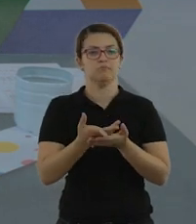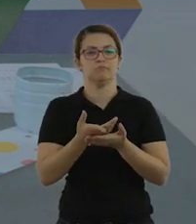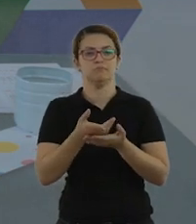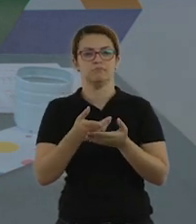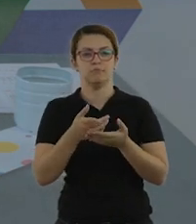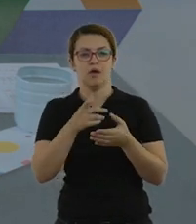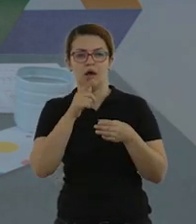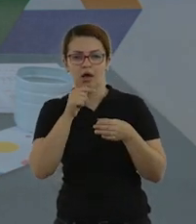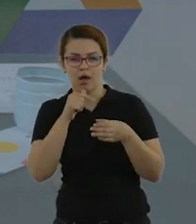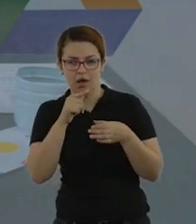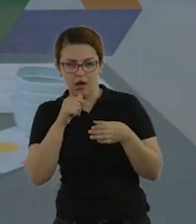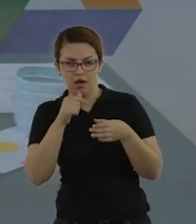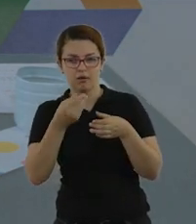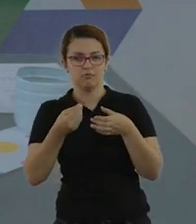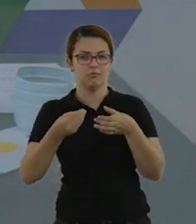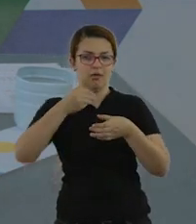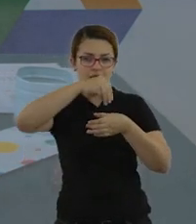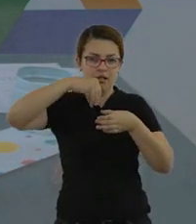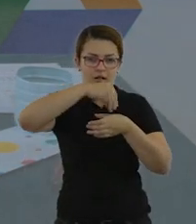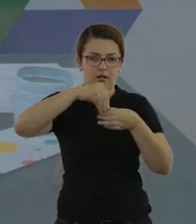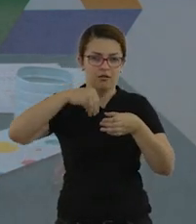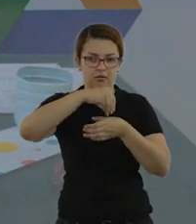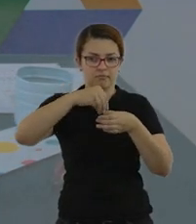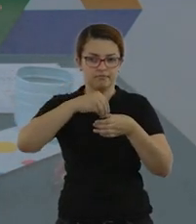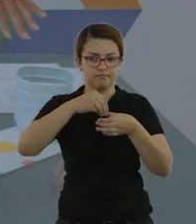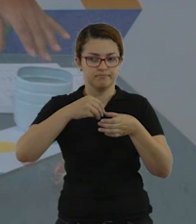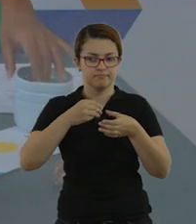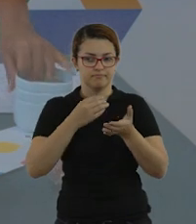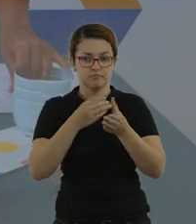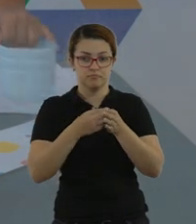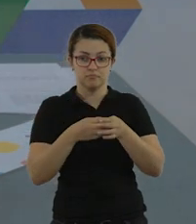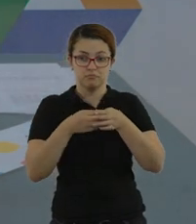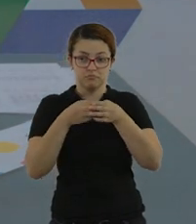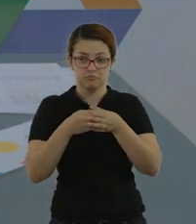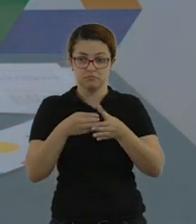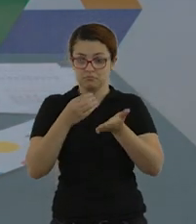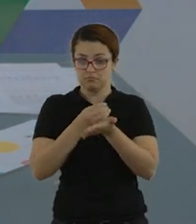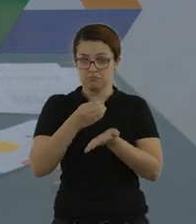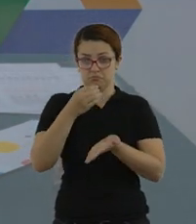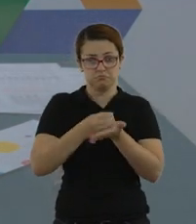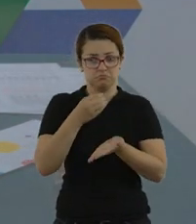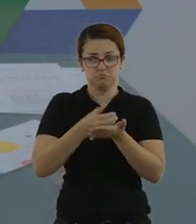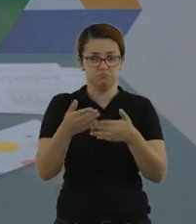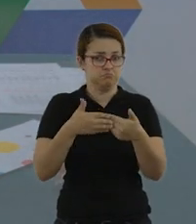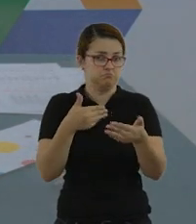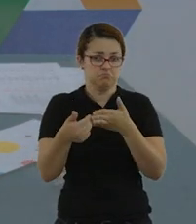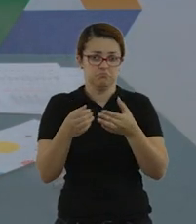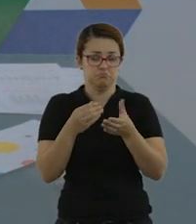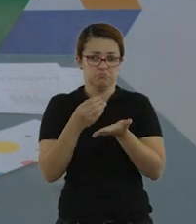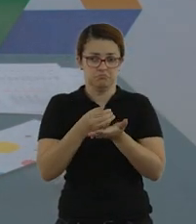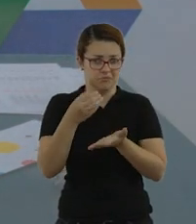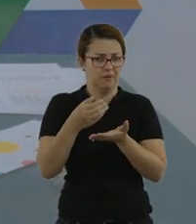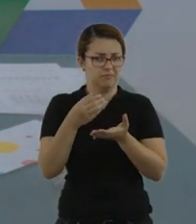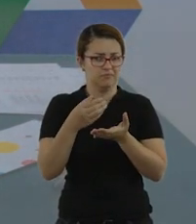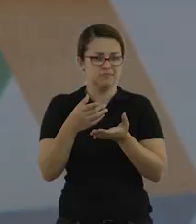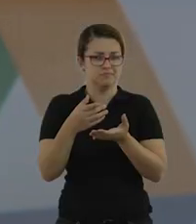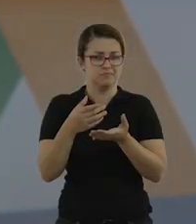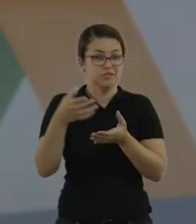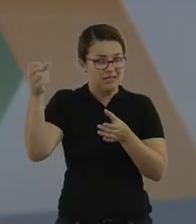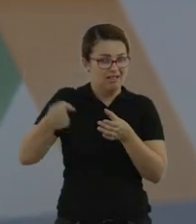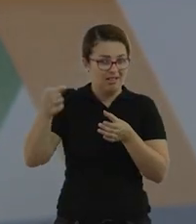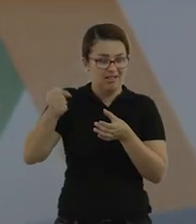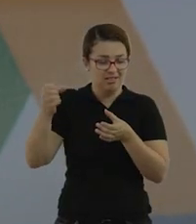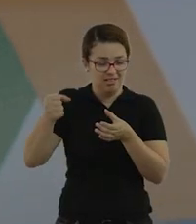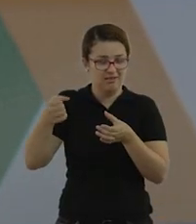de plástico, café ou água com furos, terra e semente. Aqui eu já adaptei a atividade, porque eu não tinha copinho de café ou água. Então, eu